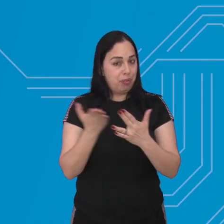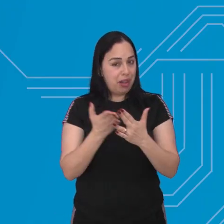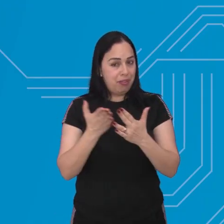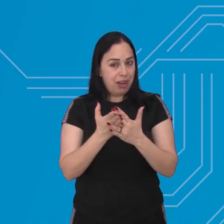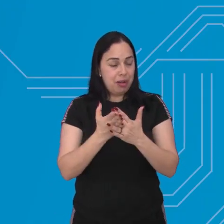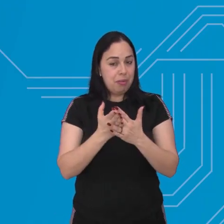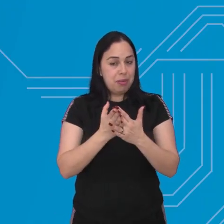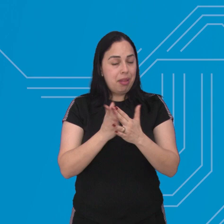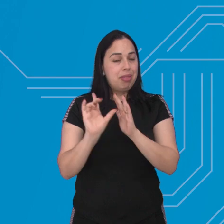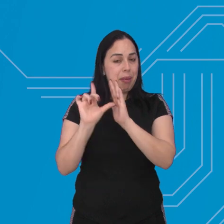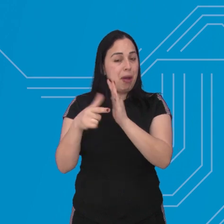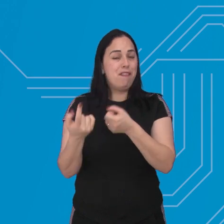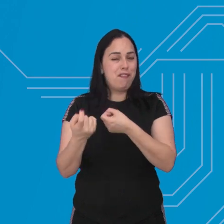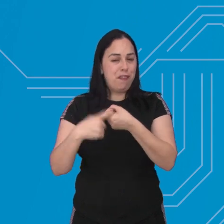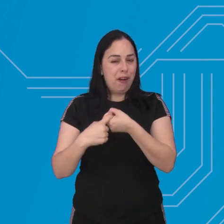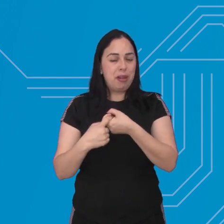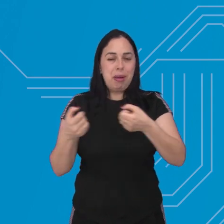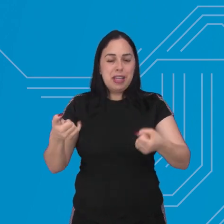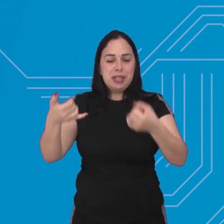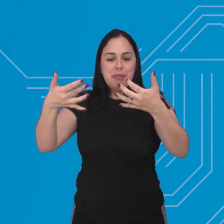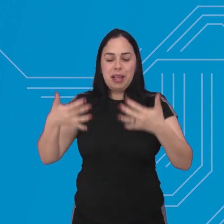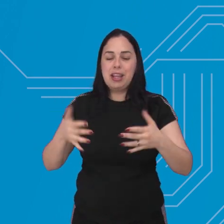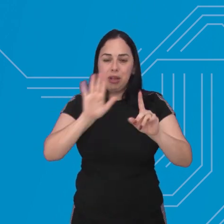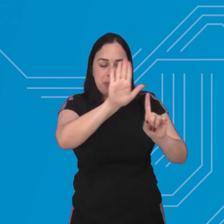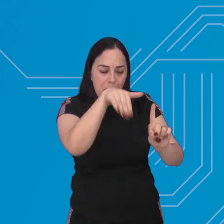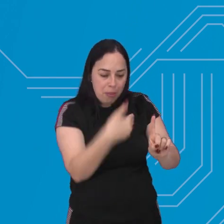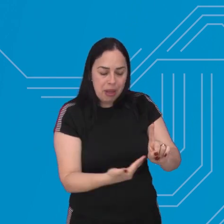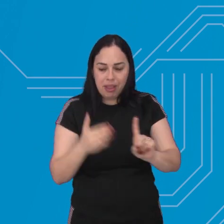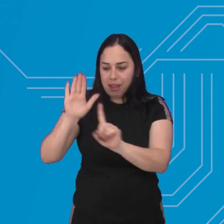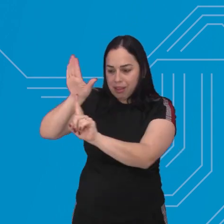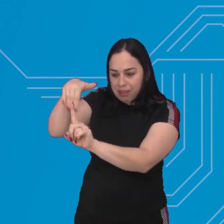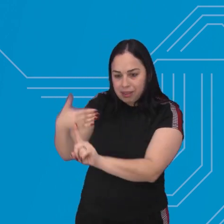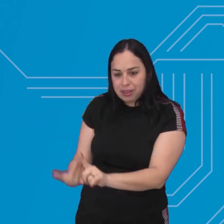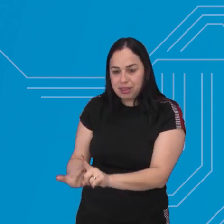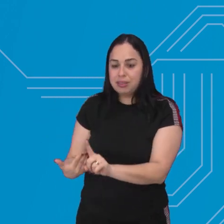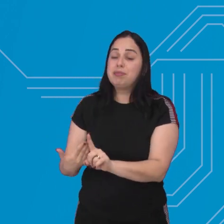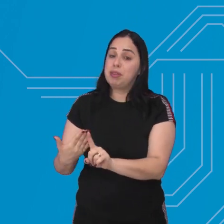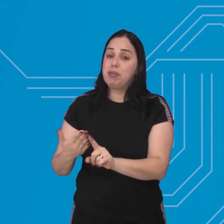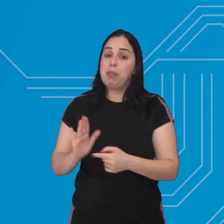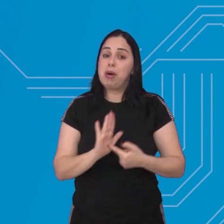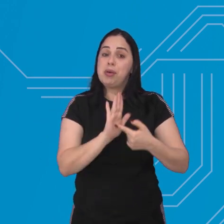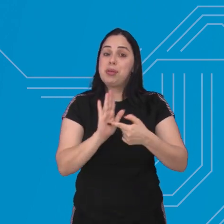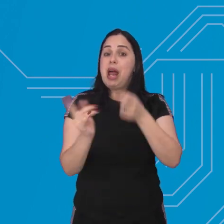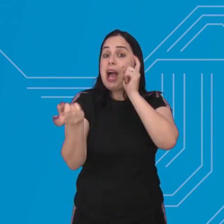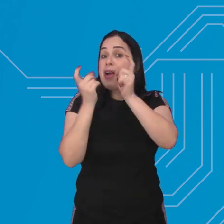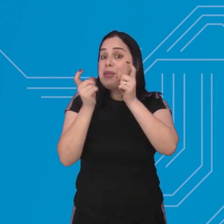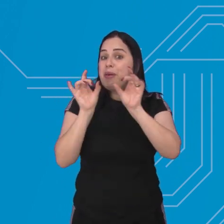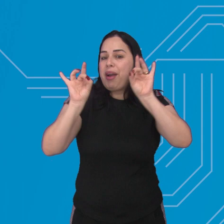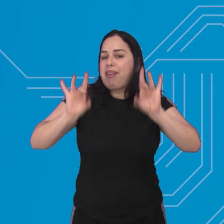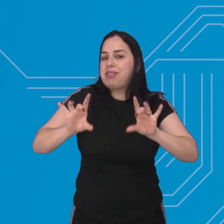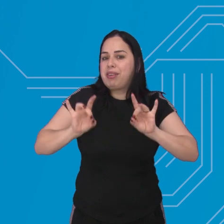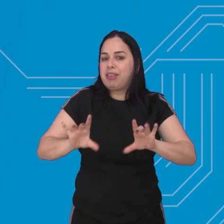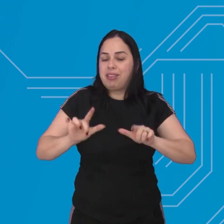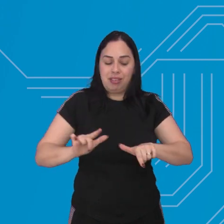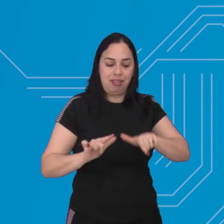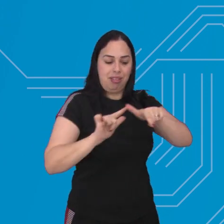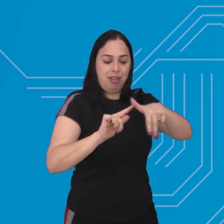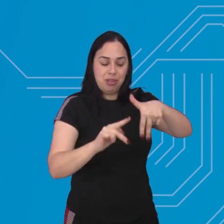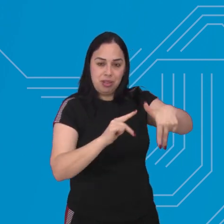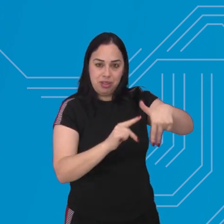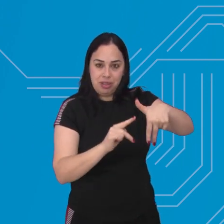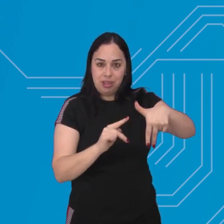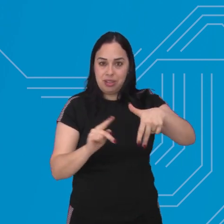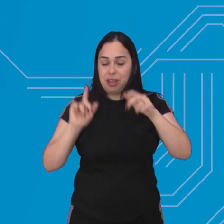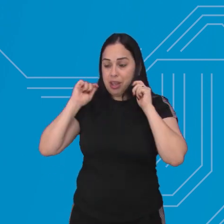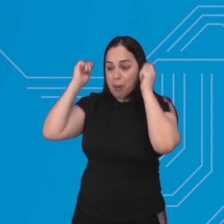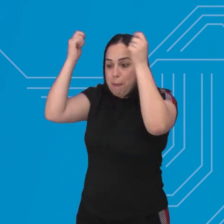vai para mais um intervalo, mas já voltamos para falar de homenagens. Vamos te mostrar como foram as sessões solenes que concederam